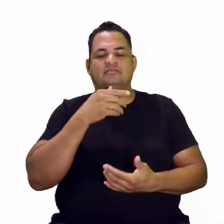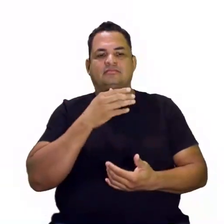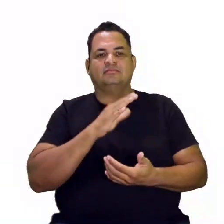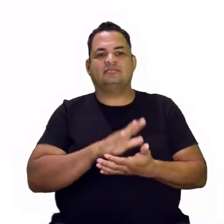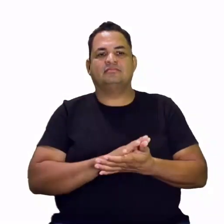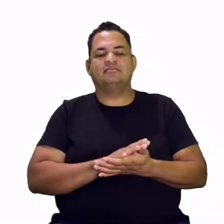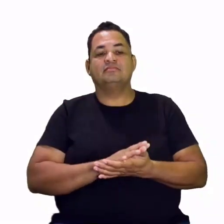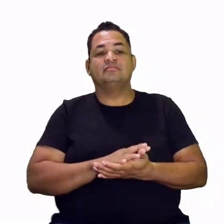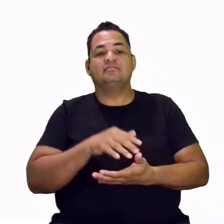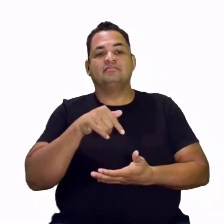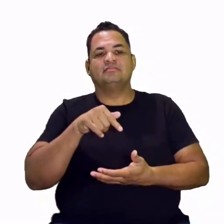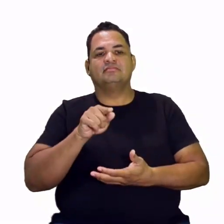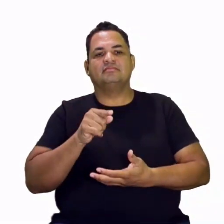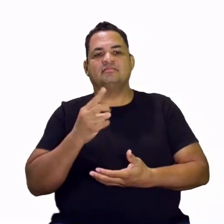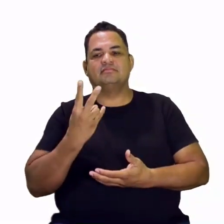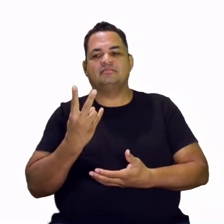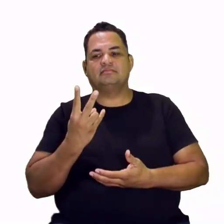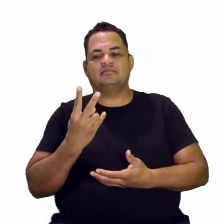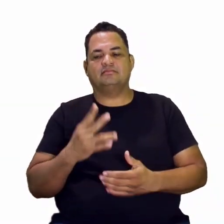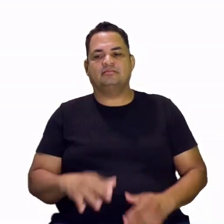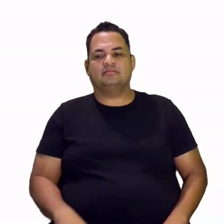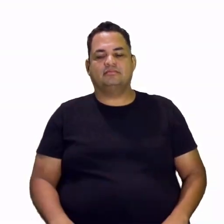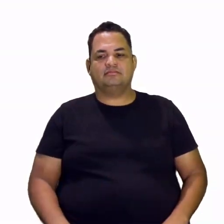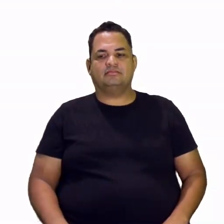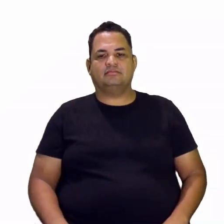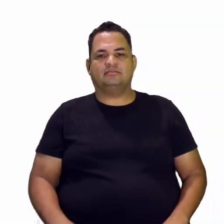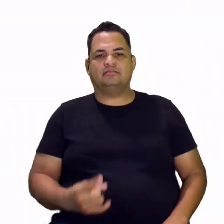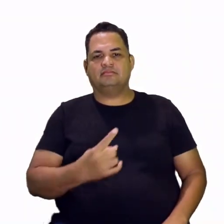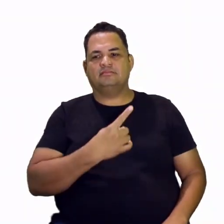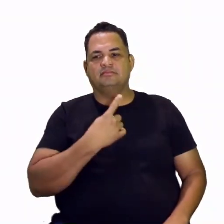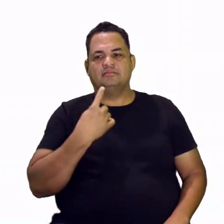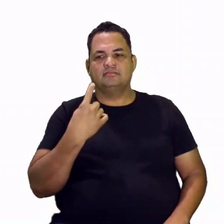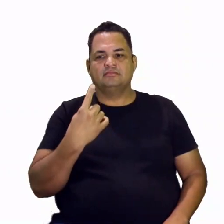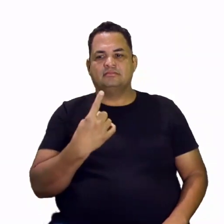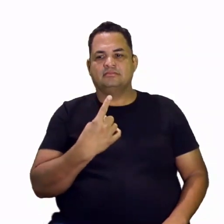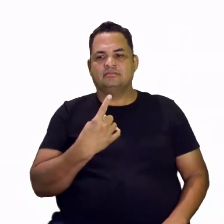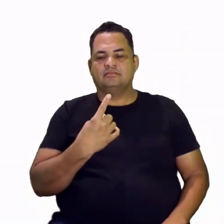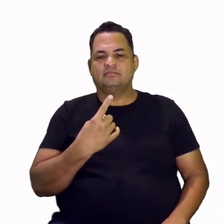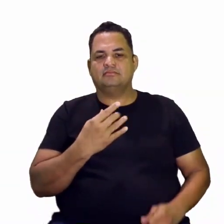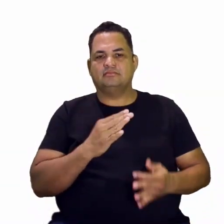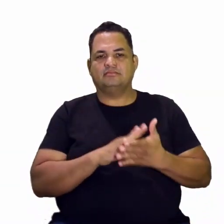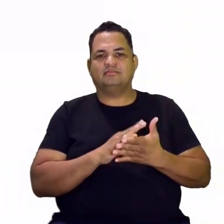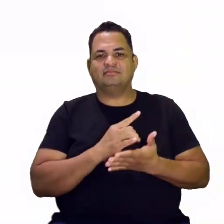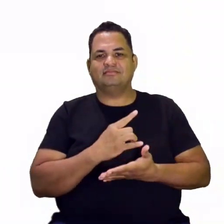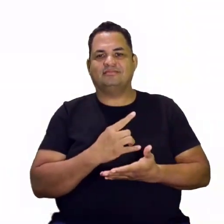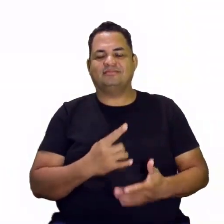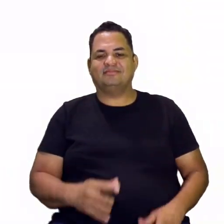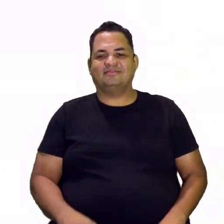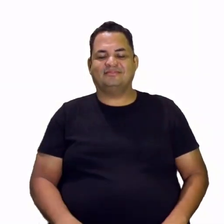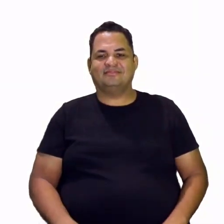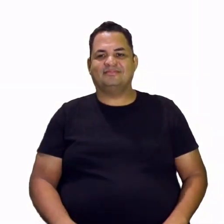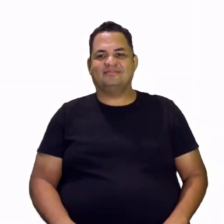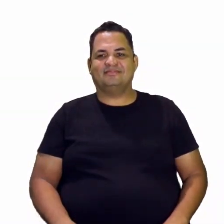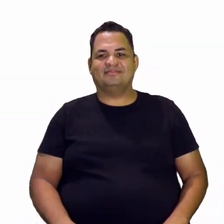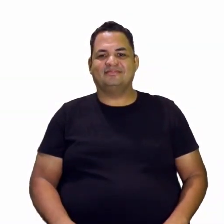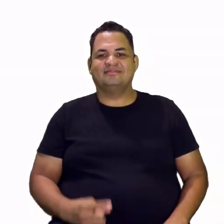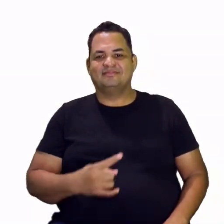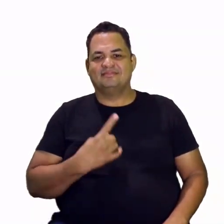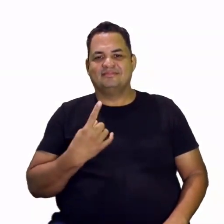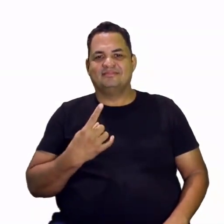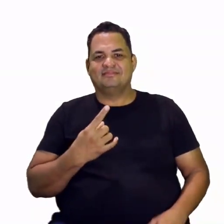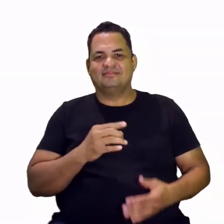7.5, prof. 7.2. A gente aqui com o nosso... com o